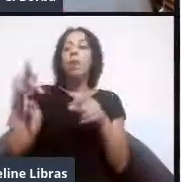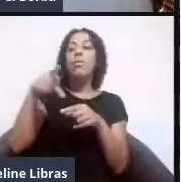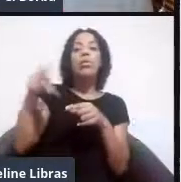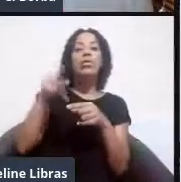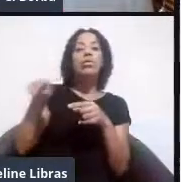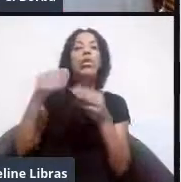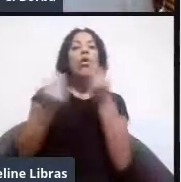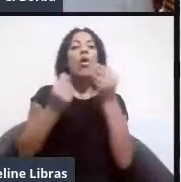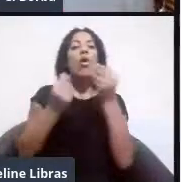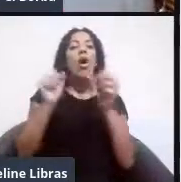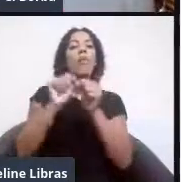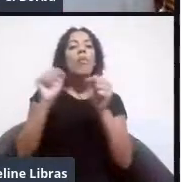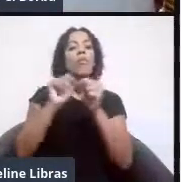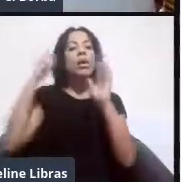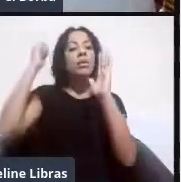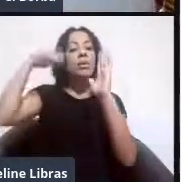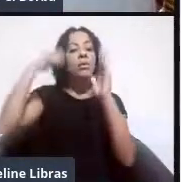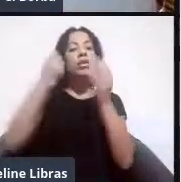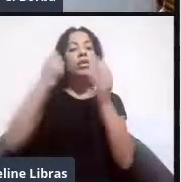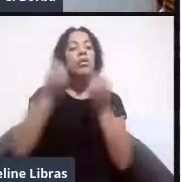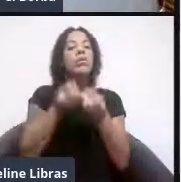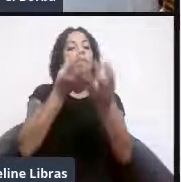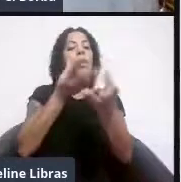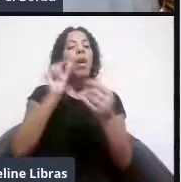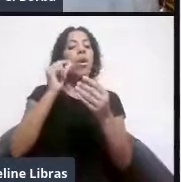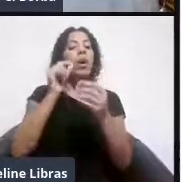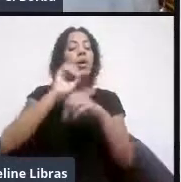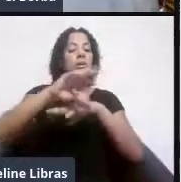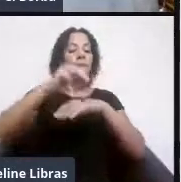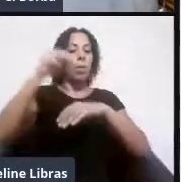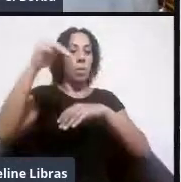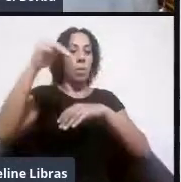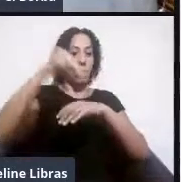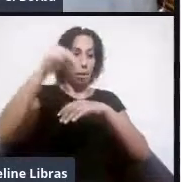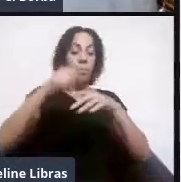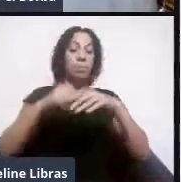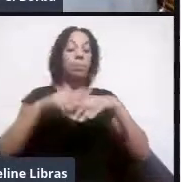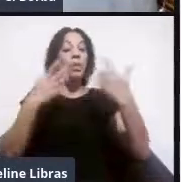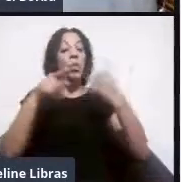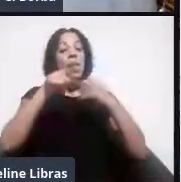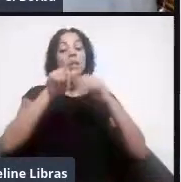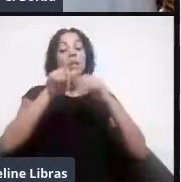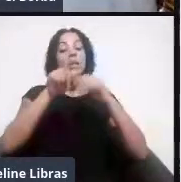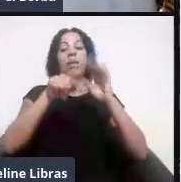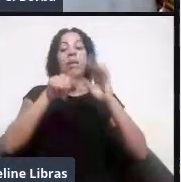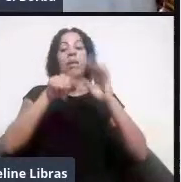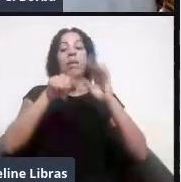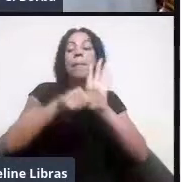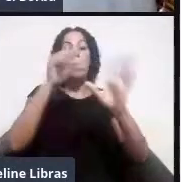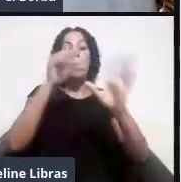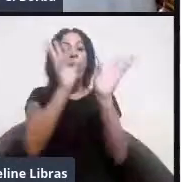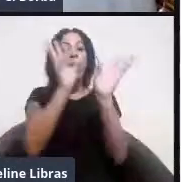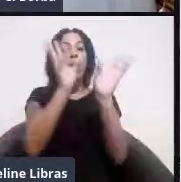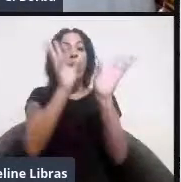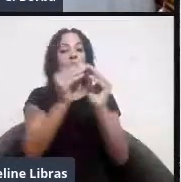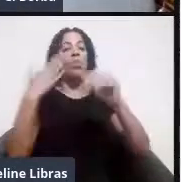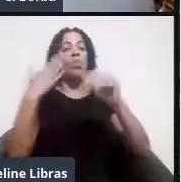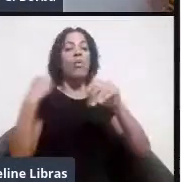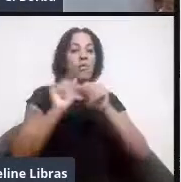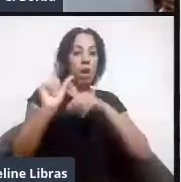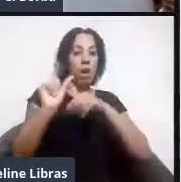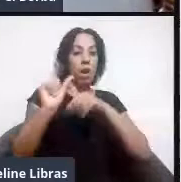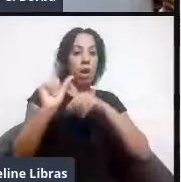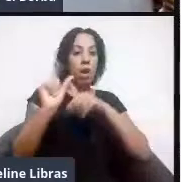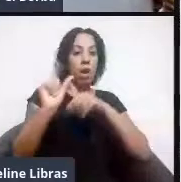expressar matematicamente. Então, esse é um primeiro resumo do que eu faço, ou seja, é um projeto, nós estamos no